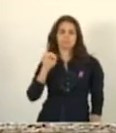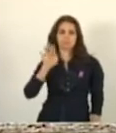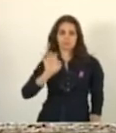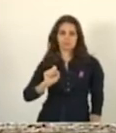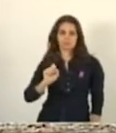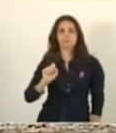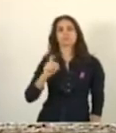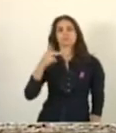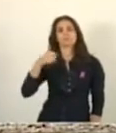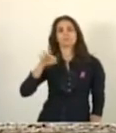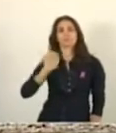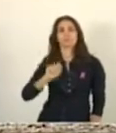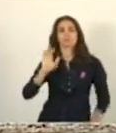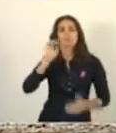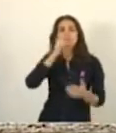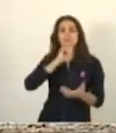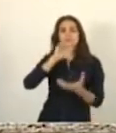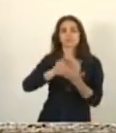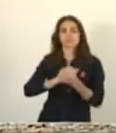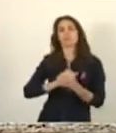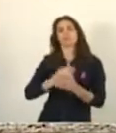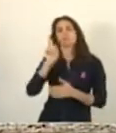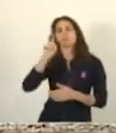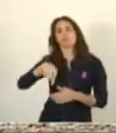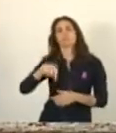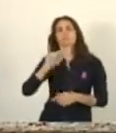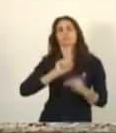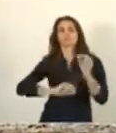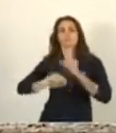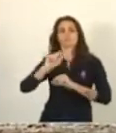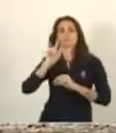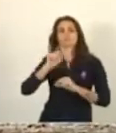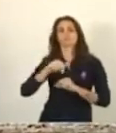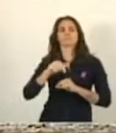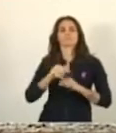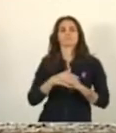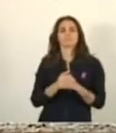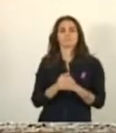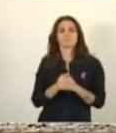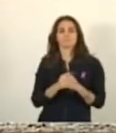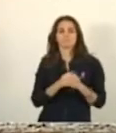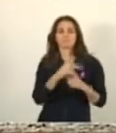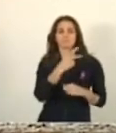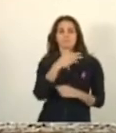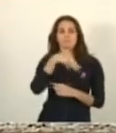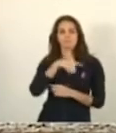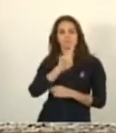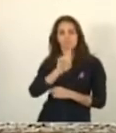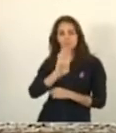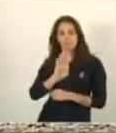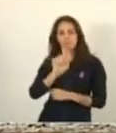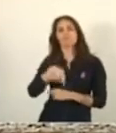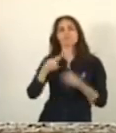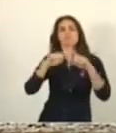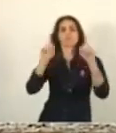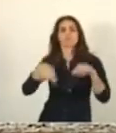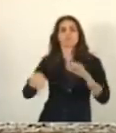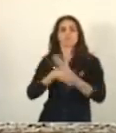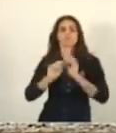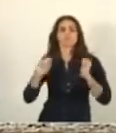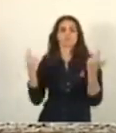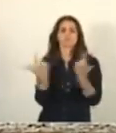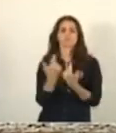dos fundadores do grande partido e que do MDB, que foi funcionária da casa